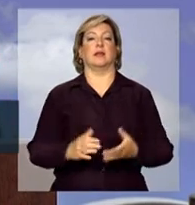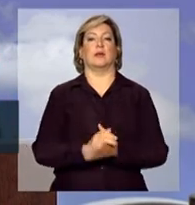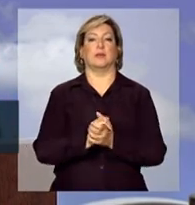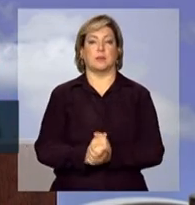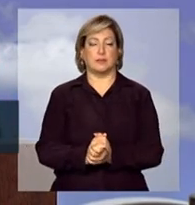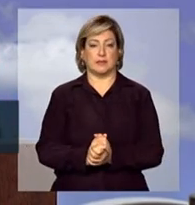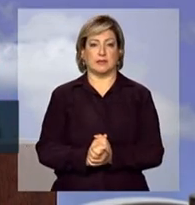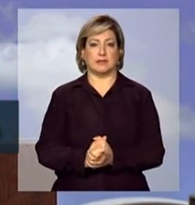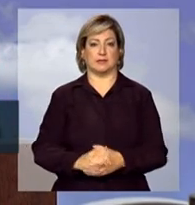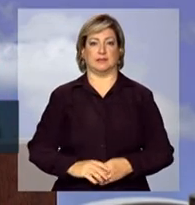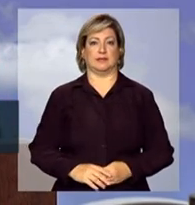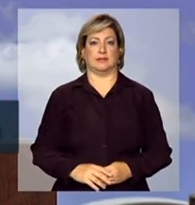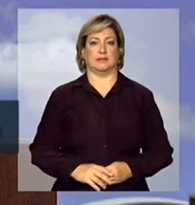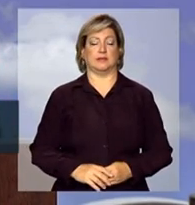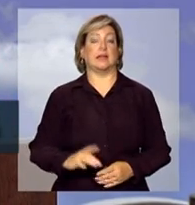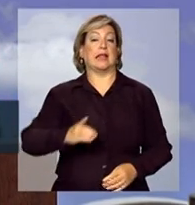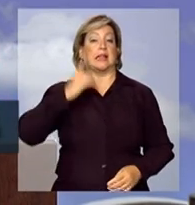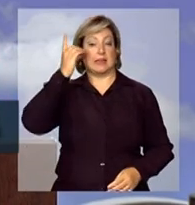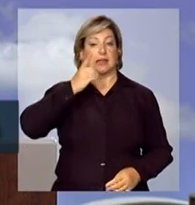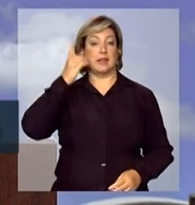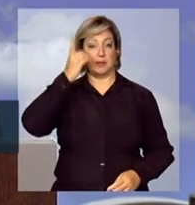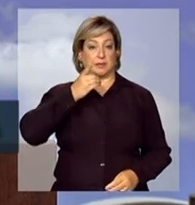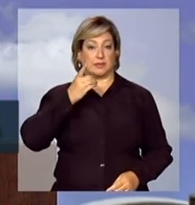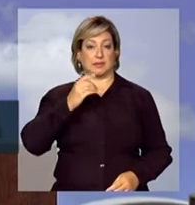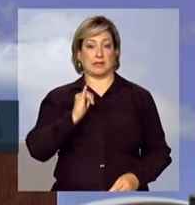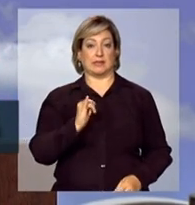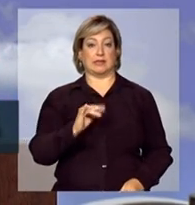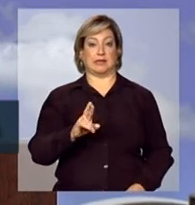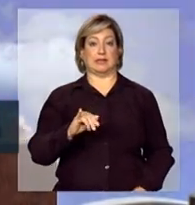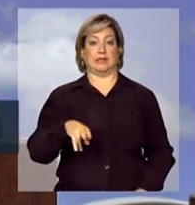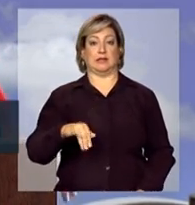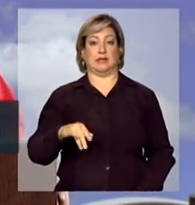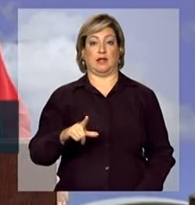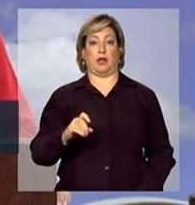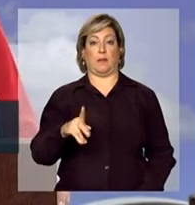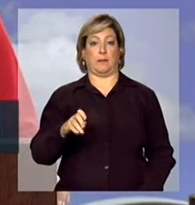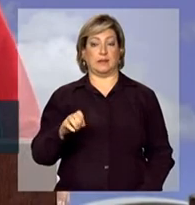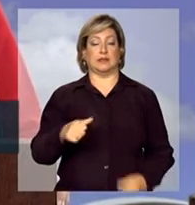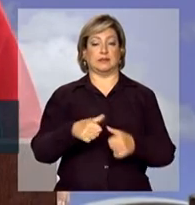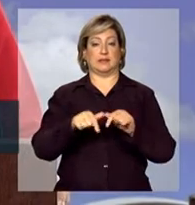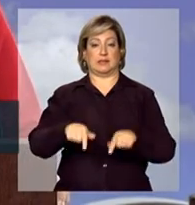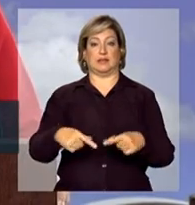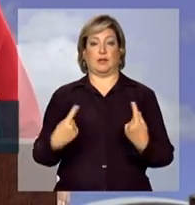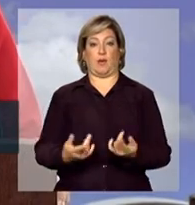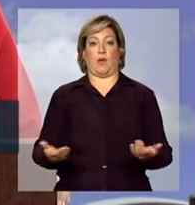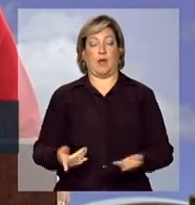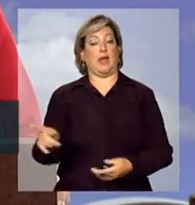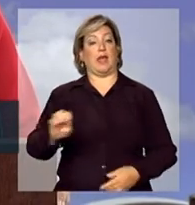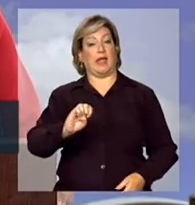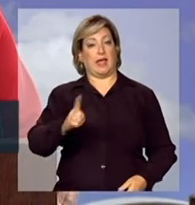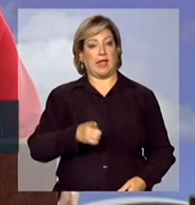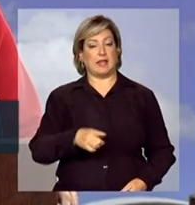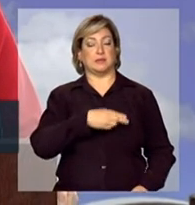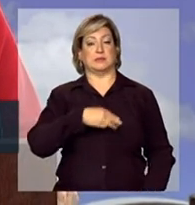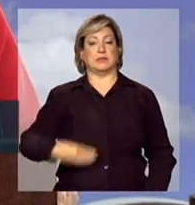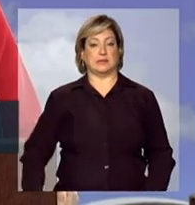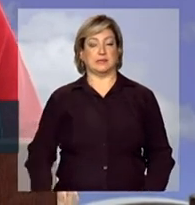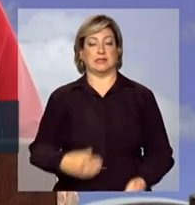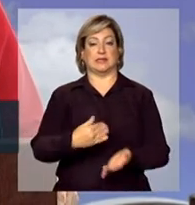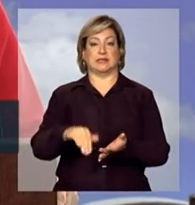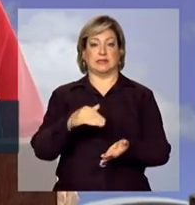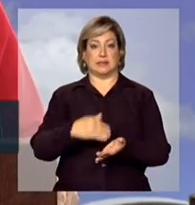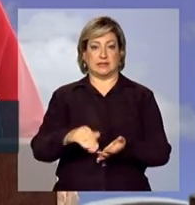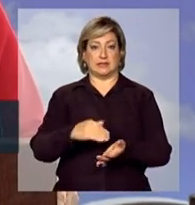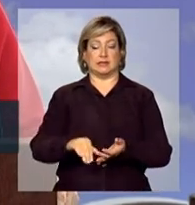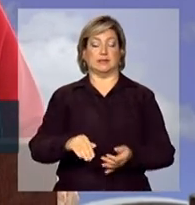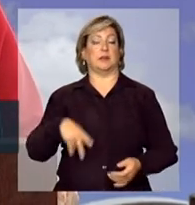cumprimentar a deputada iriny Lopes aqui presente ex ministra da